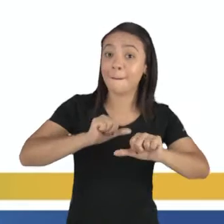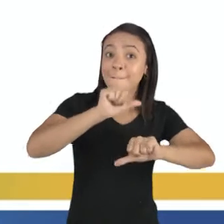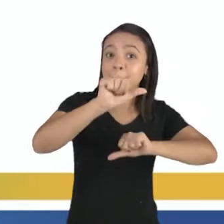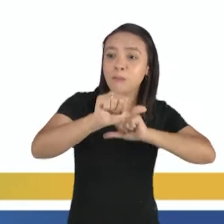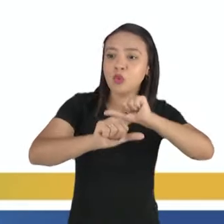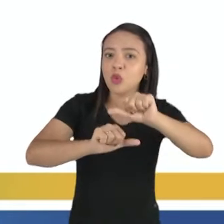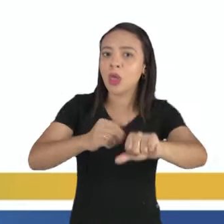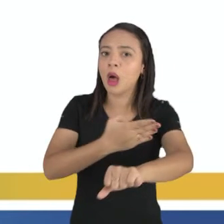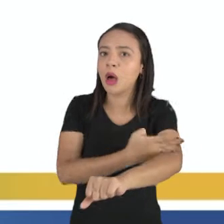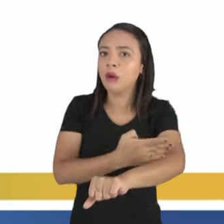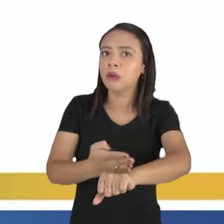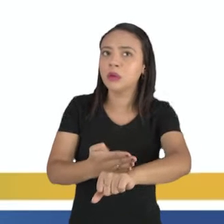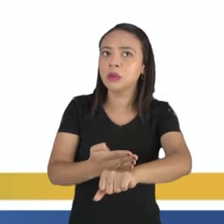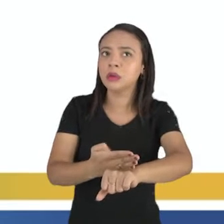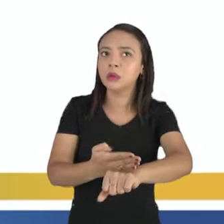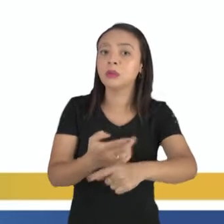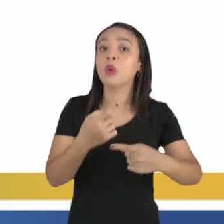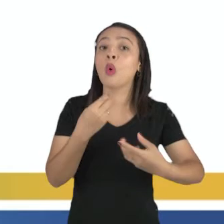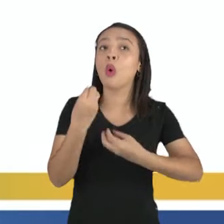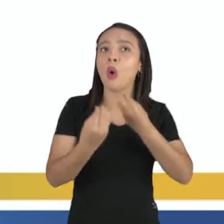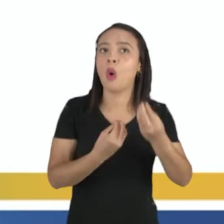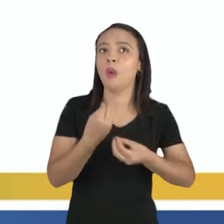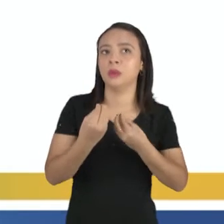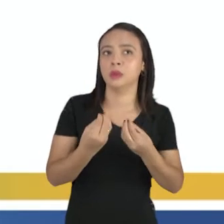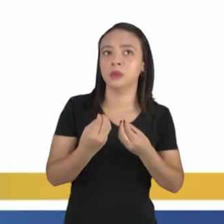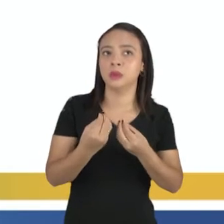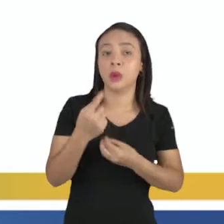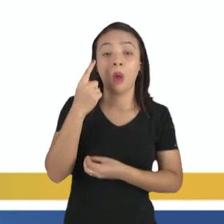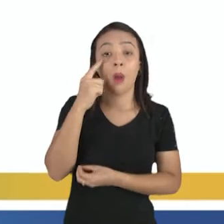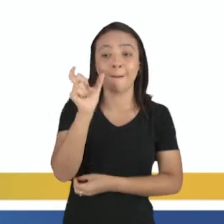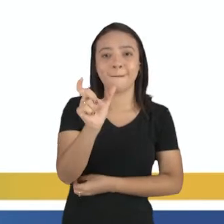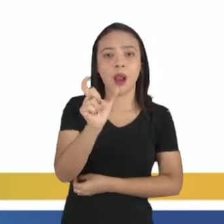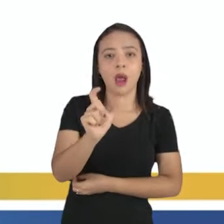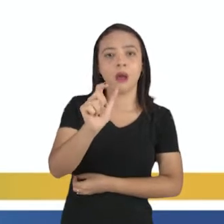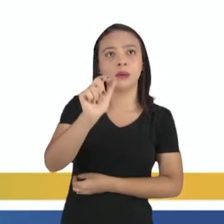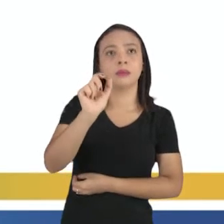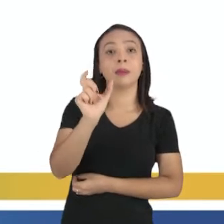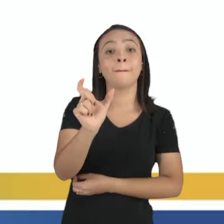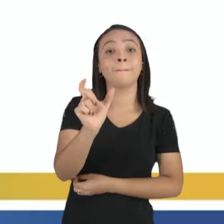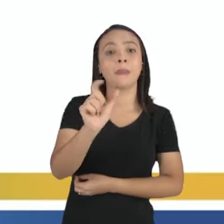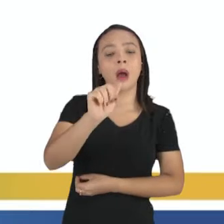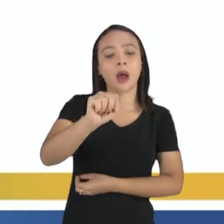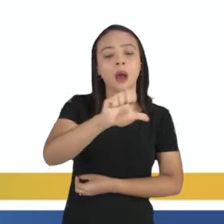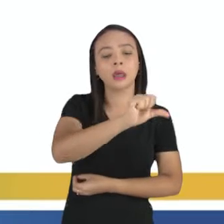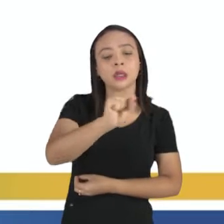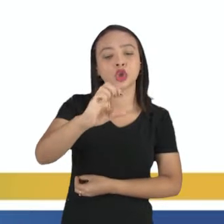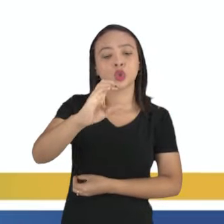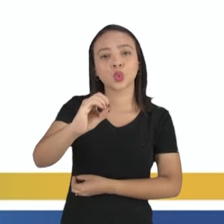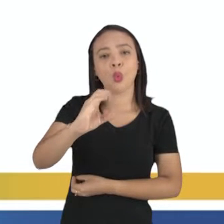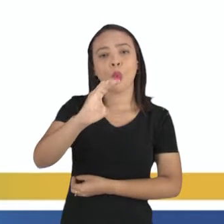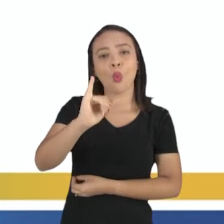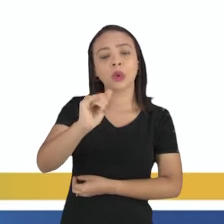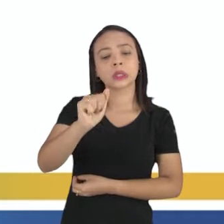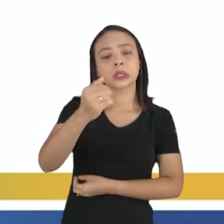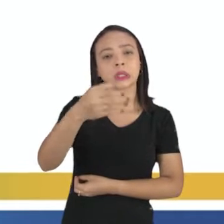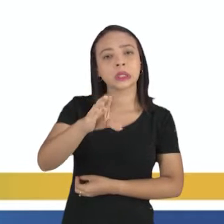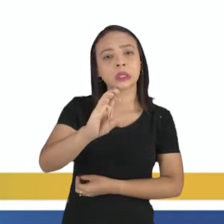seu comportamento por meio, olha essa palavrinha aqui, chave,